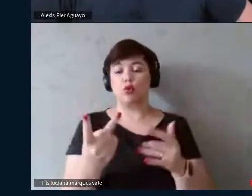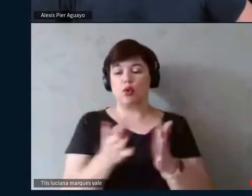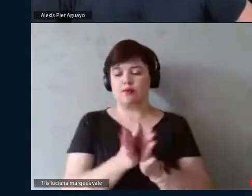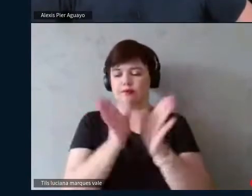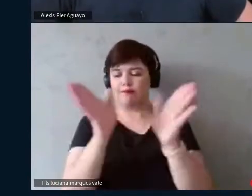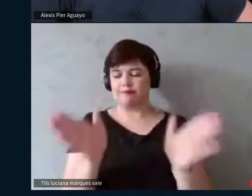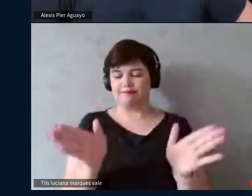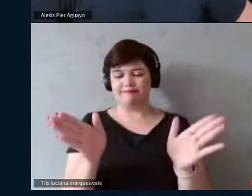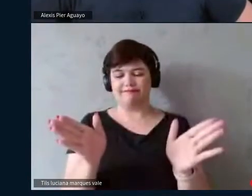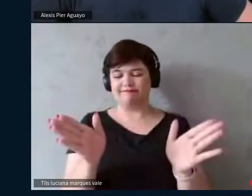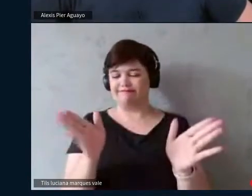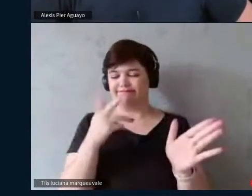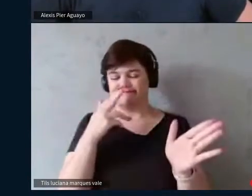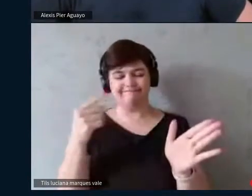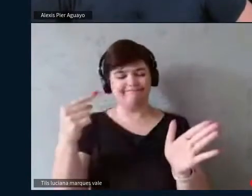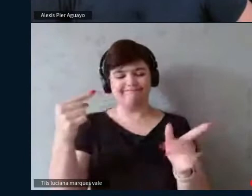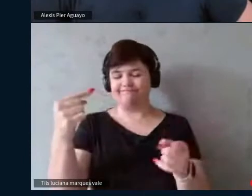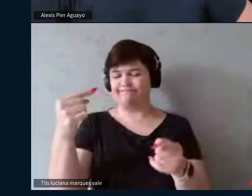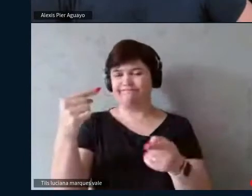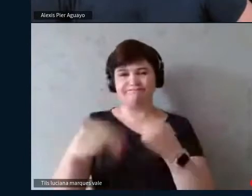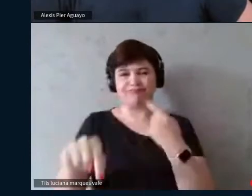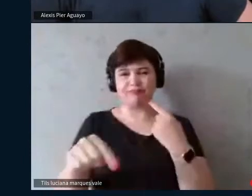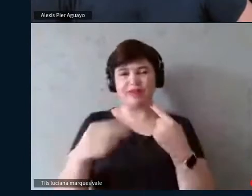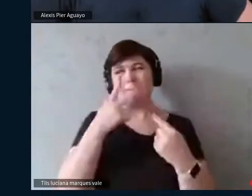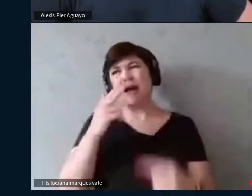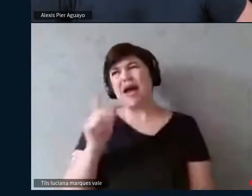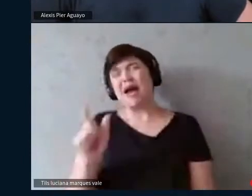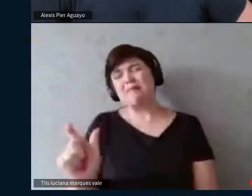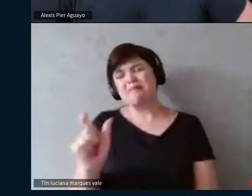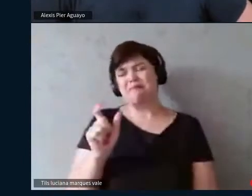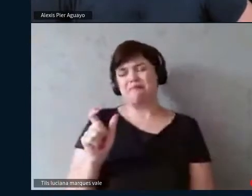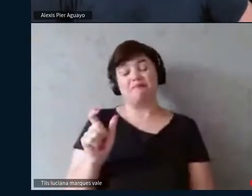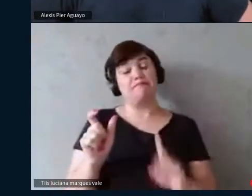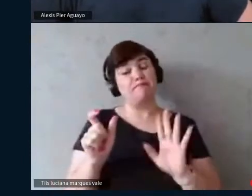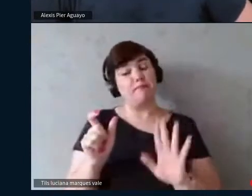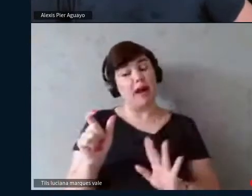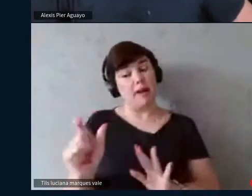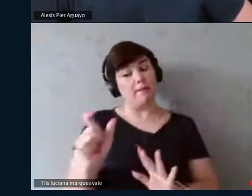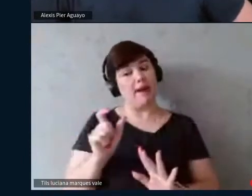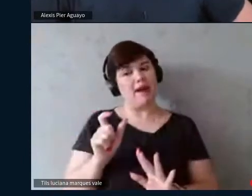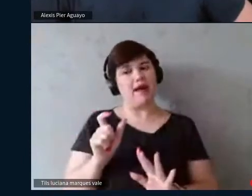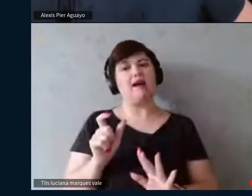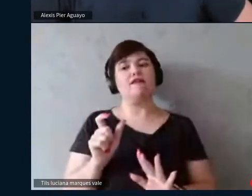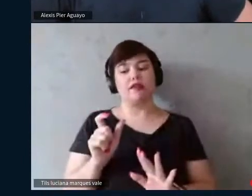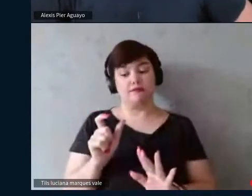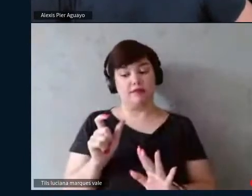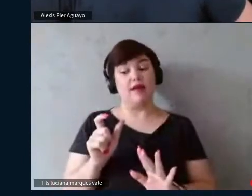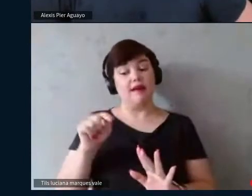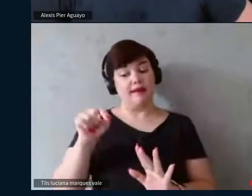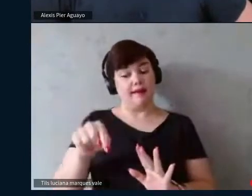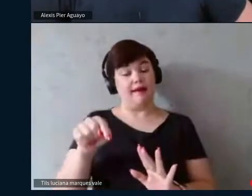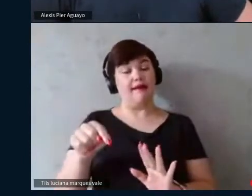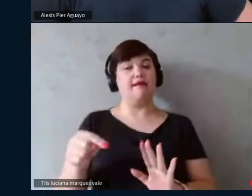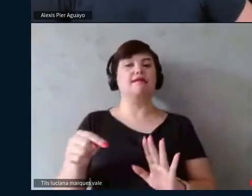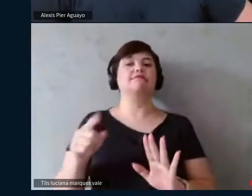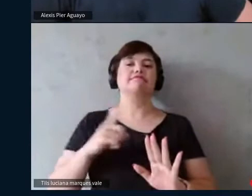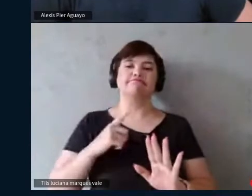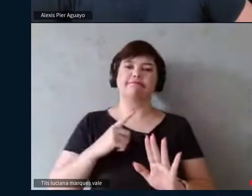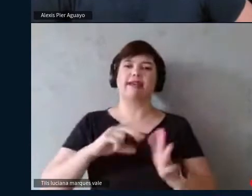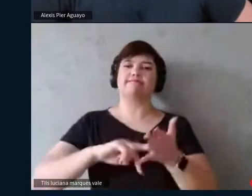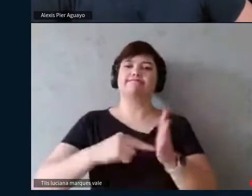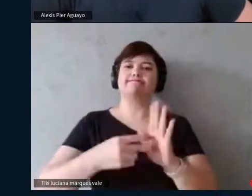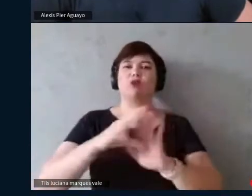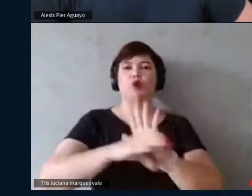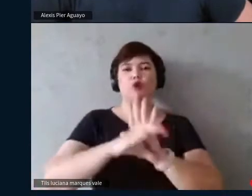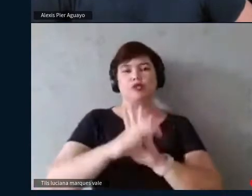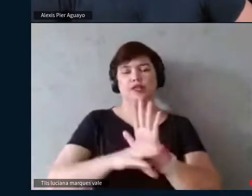pouco conflitantes. Parece só uma palavra, mas a palavra é um signo, e o signo é sempre ideológico. Então, quando você assume